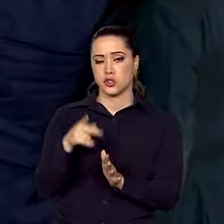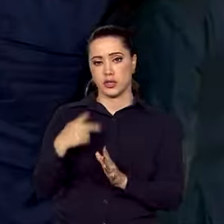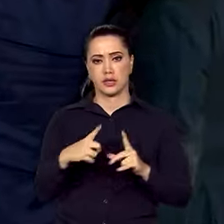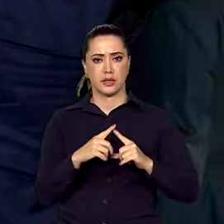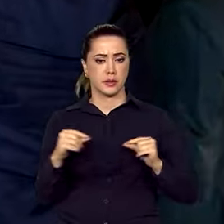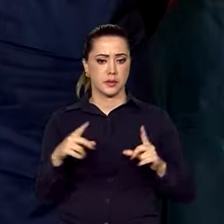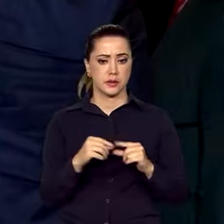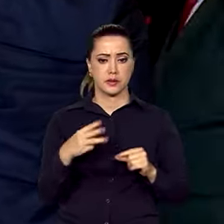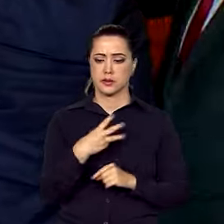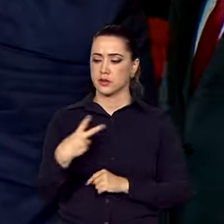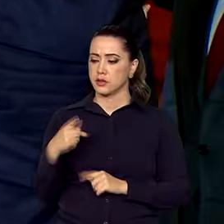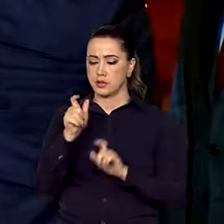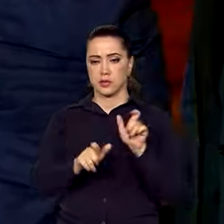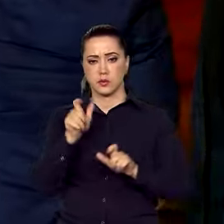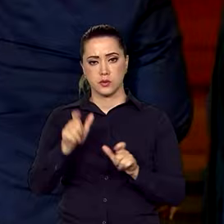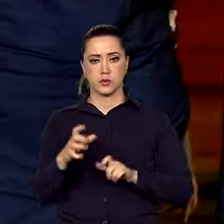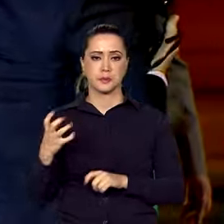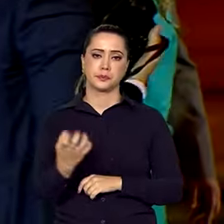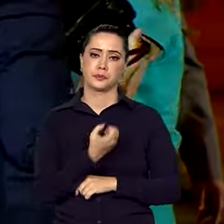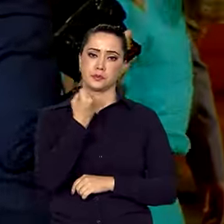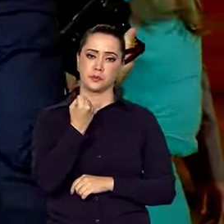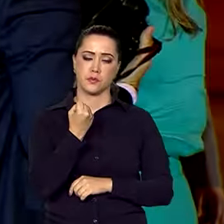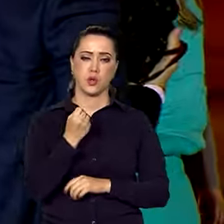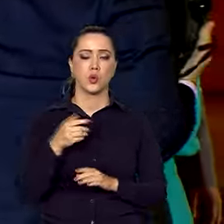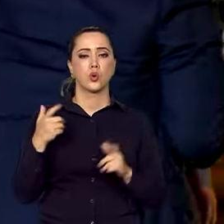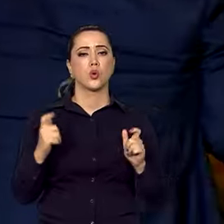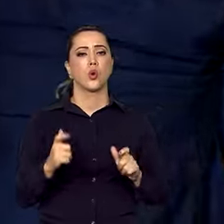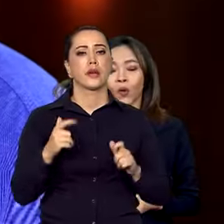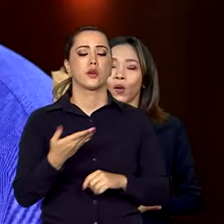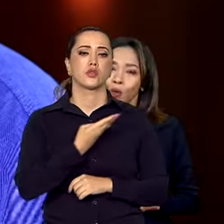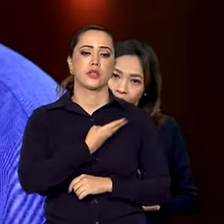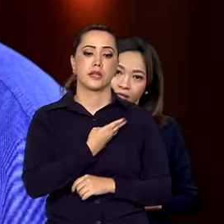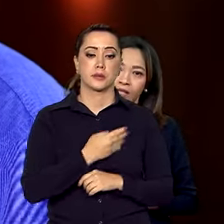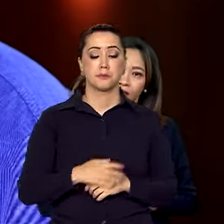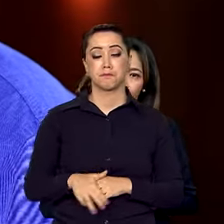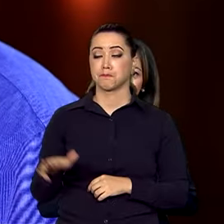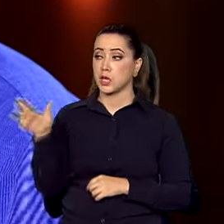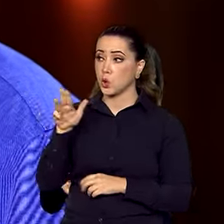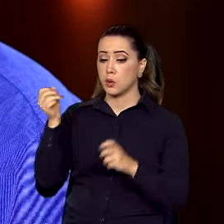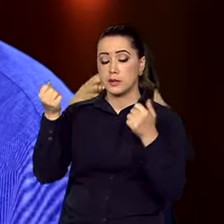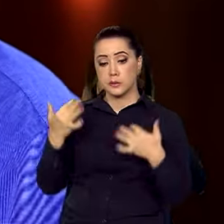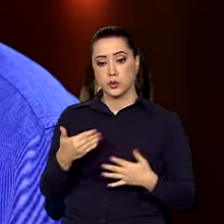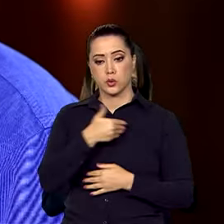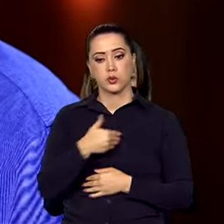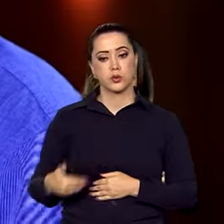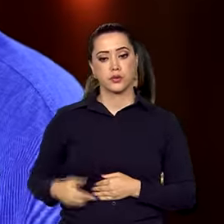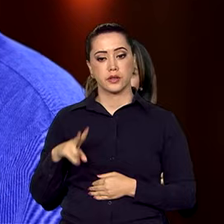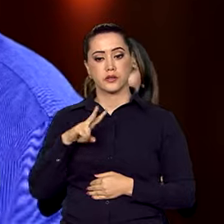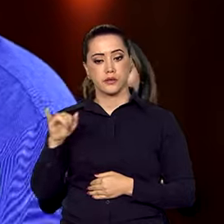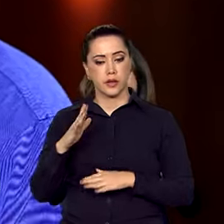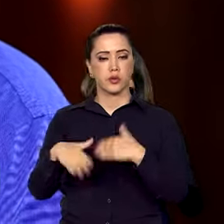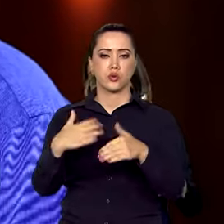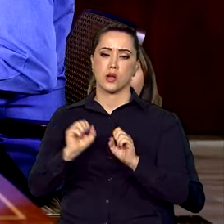Brasília das 32 pessoas resgatadas da faixa de Gaza. Lula garantiu que o governo vai continuar